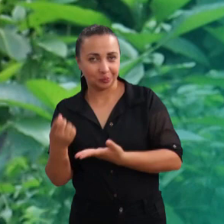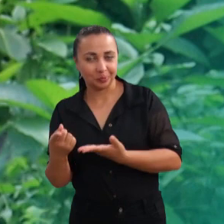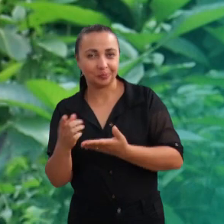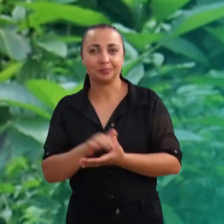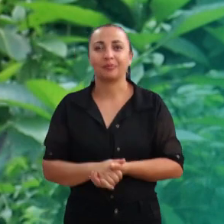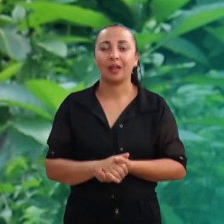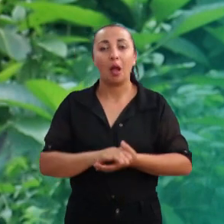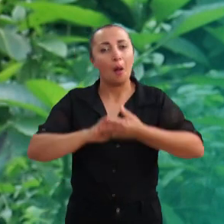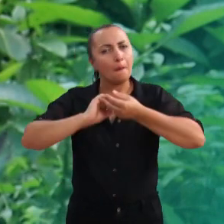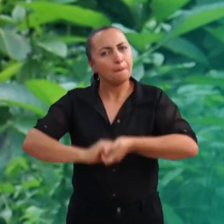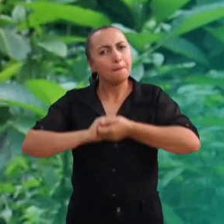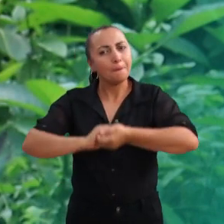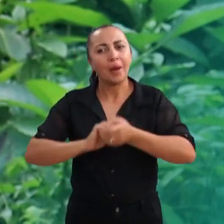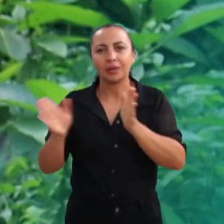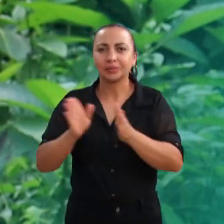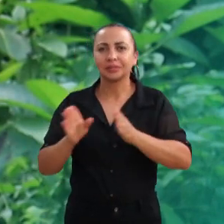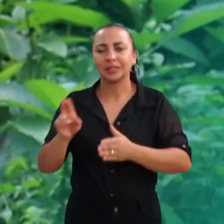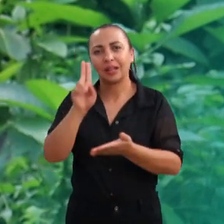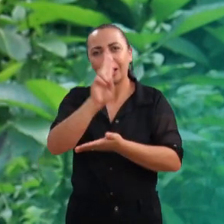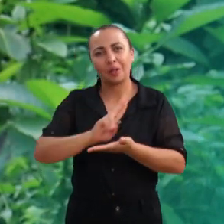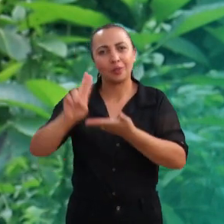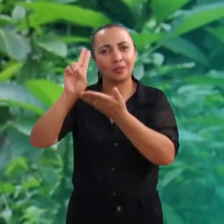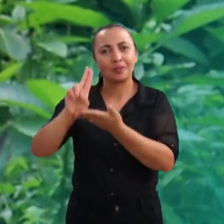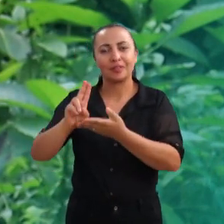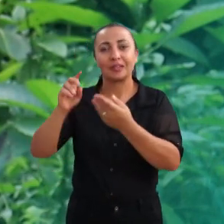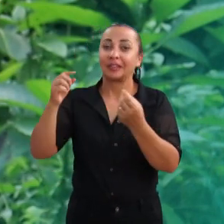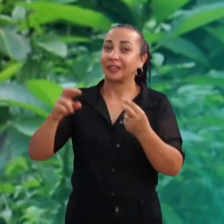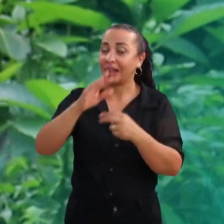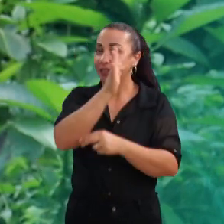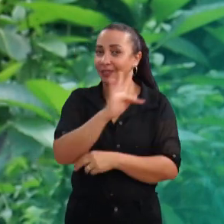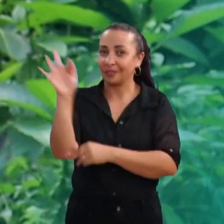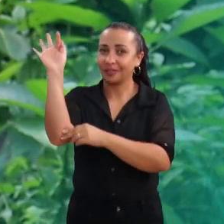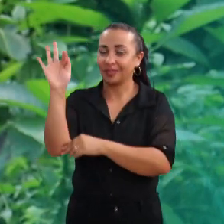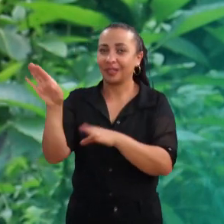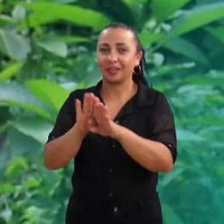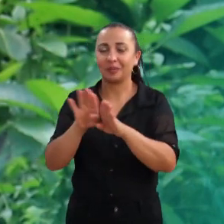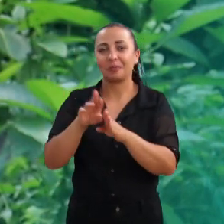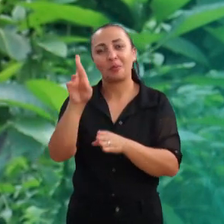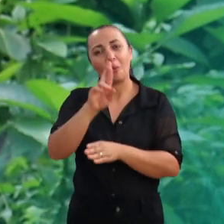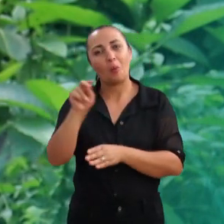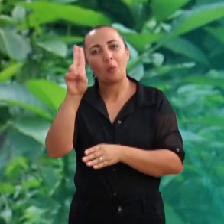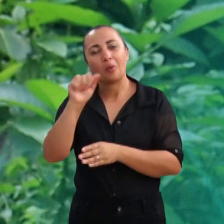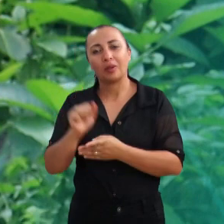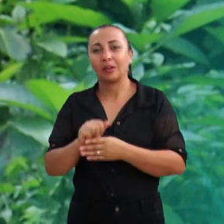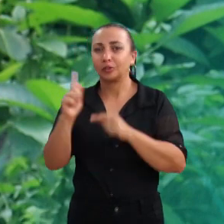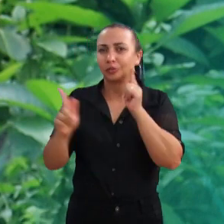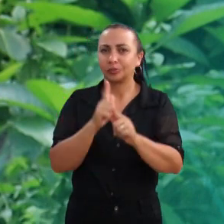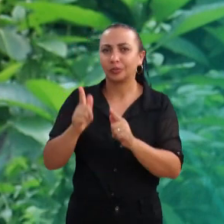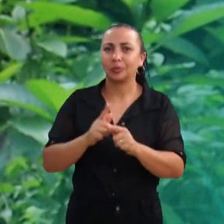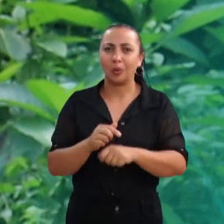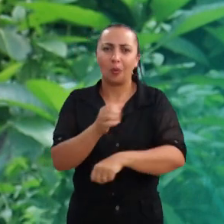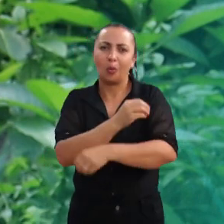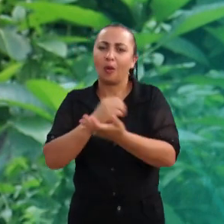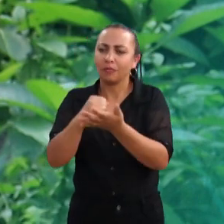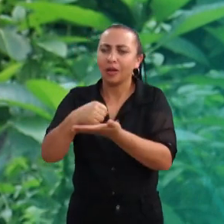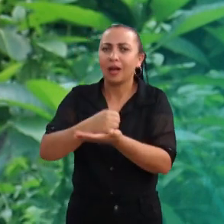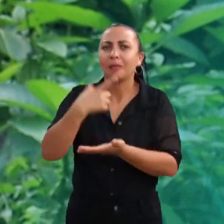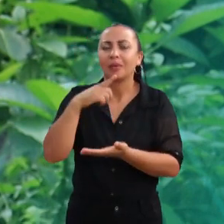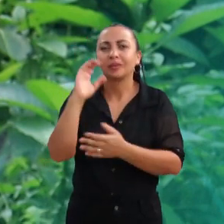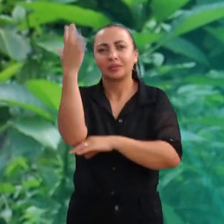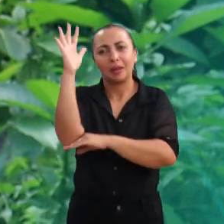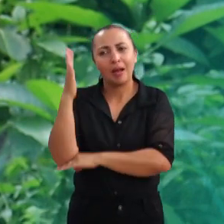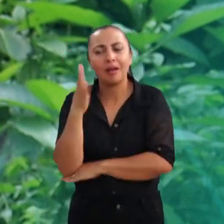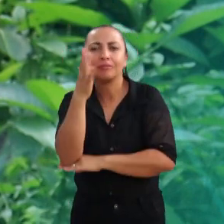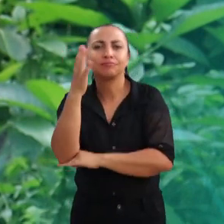A seguir, uma parceria entre as universidades federais do Rio Grande do Norte e a Rural do Semiárido gerou um novo antisséptico natural